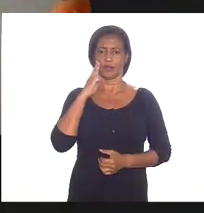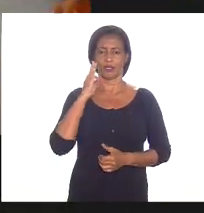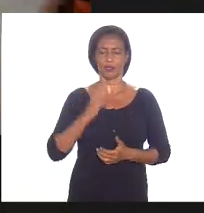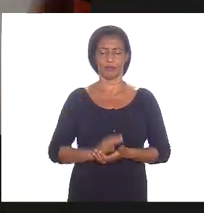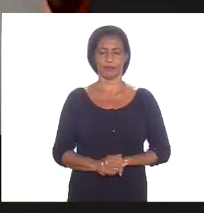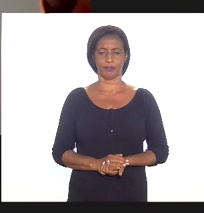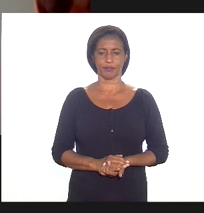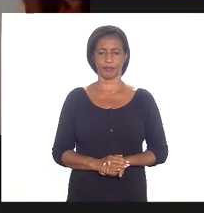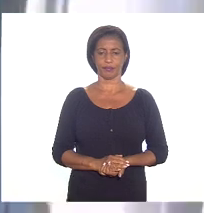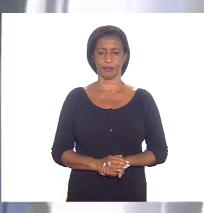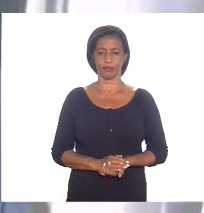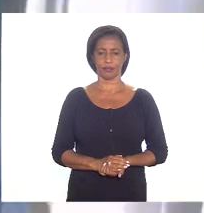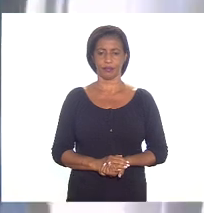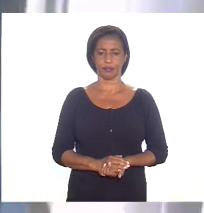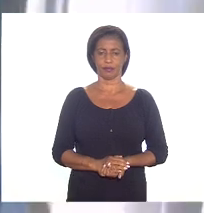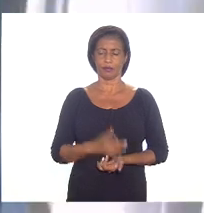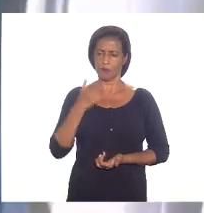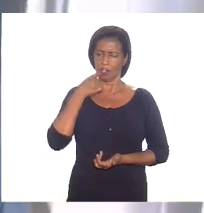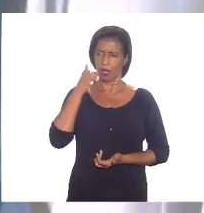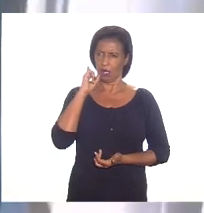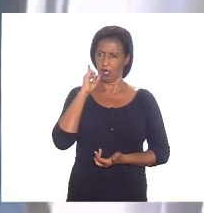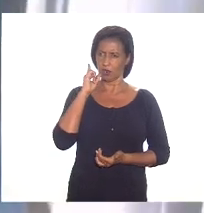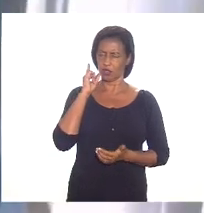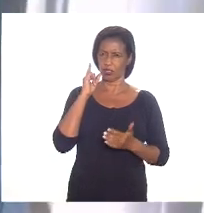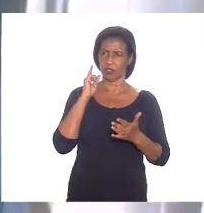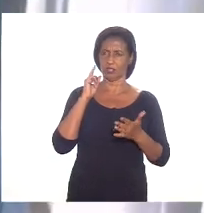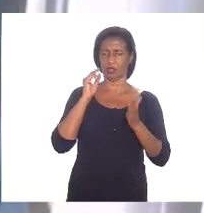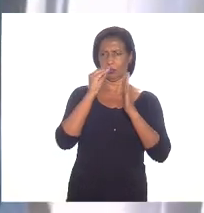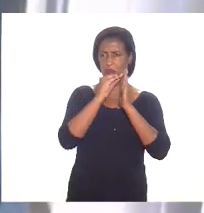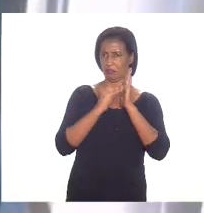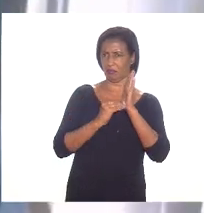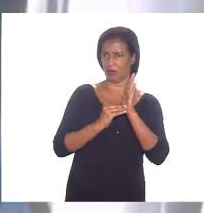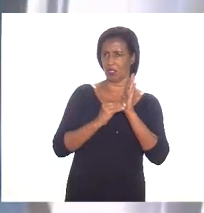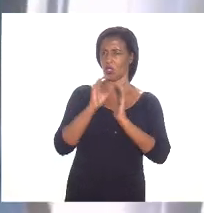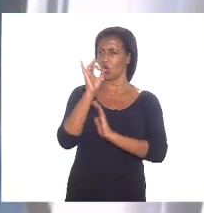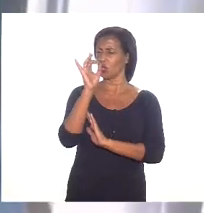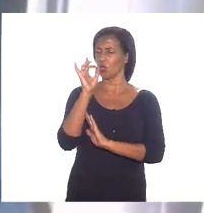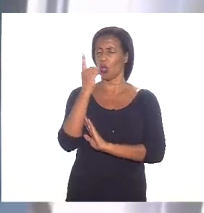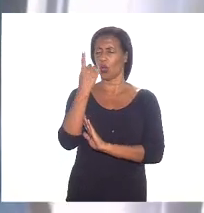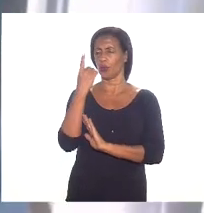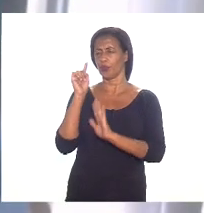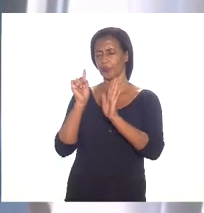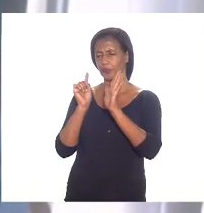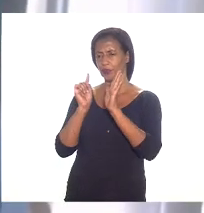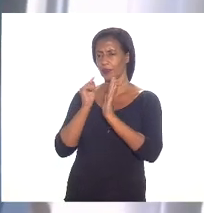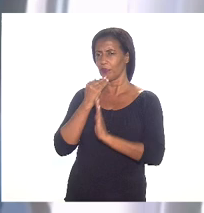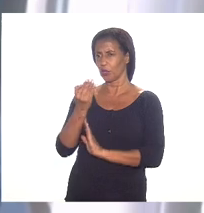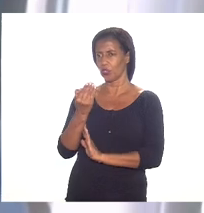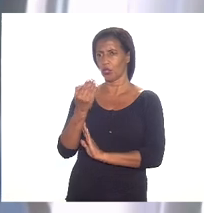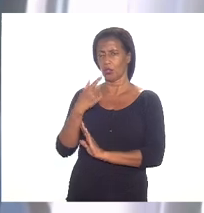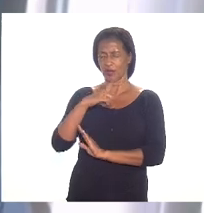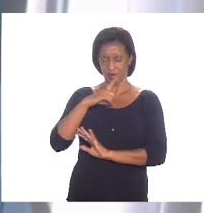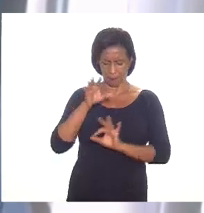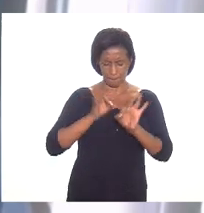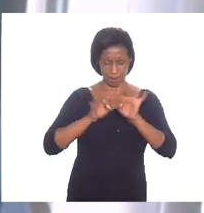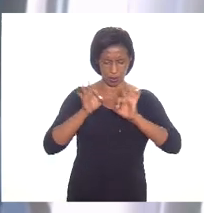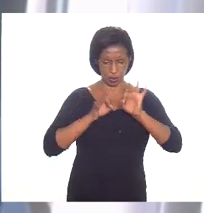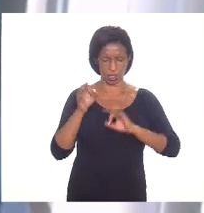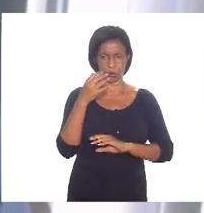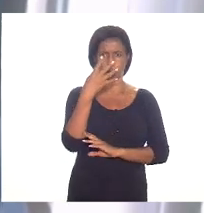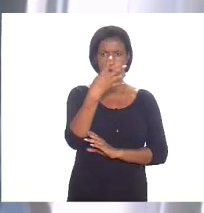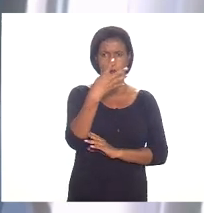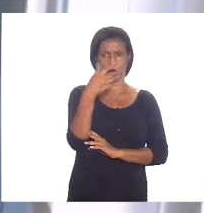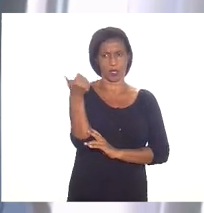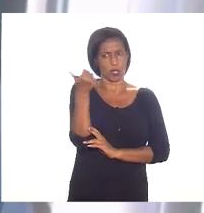Deputado André Ciliano, antes de dar o parecer, queria solicitar a Vossa Excelência o seguinte: Existe o projeto de lei